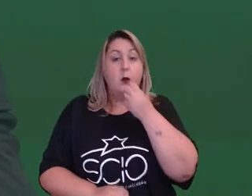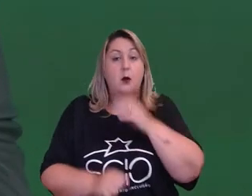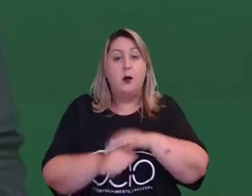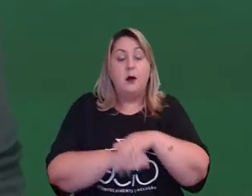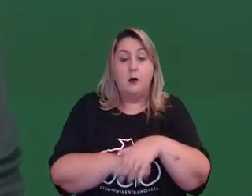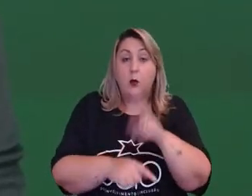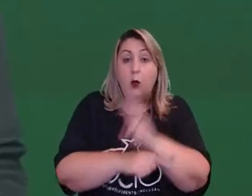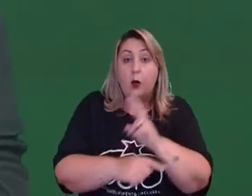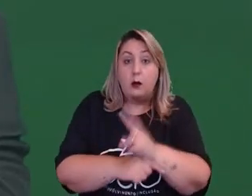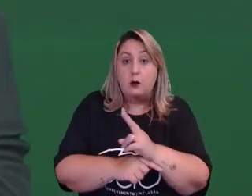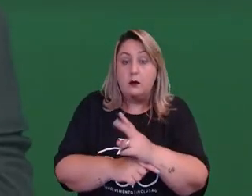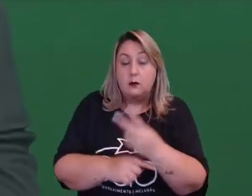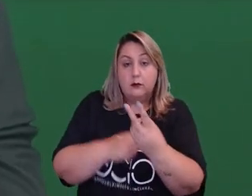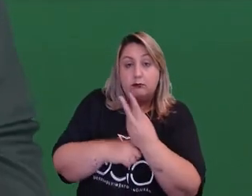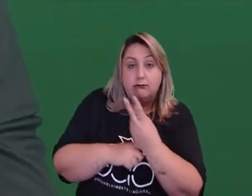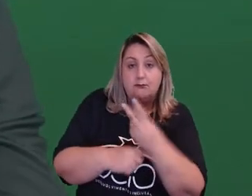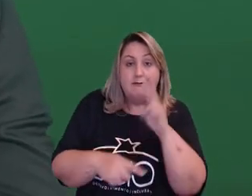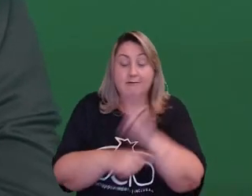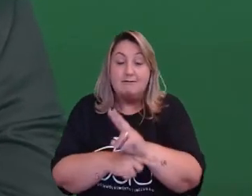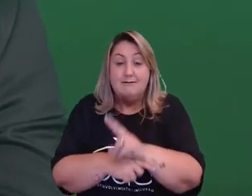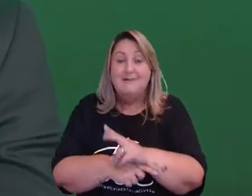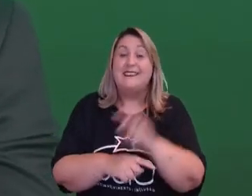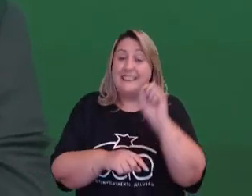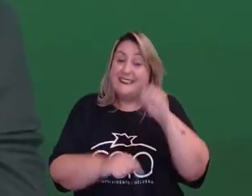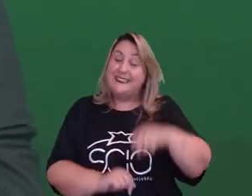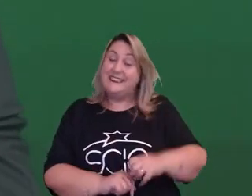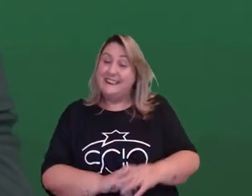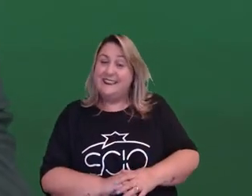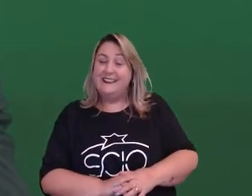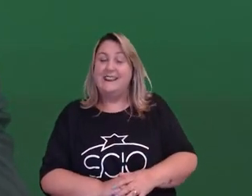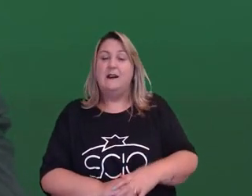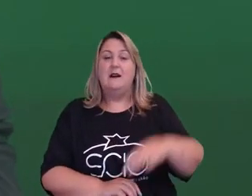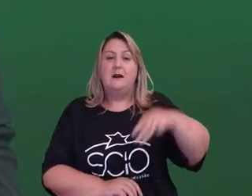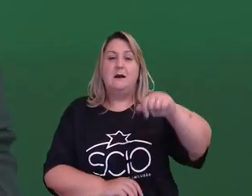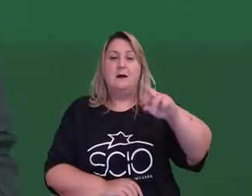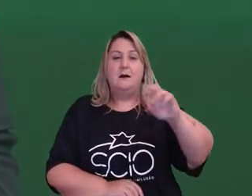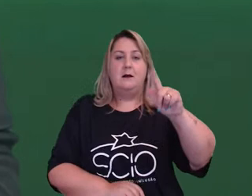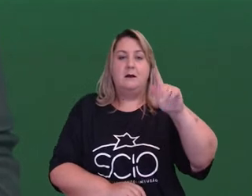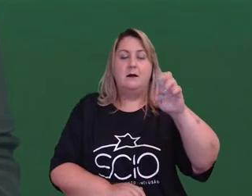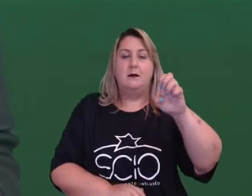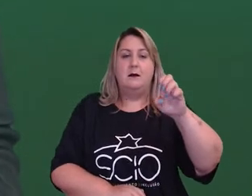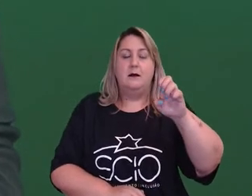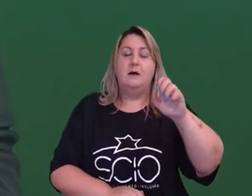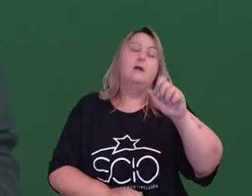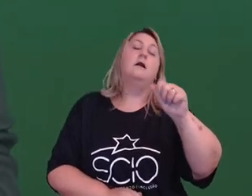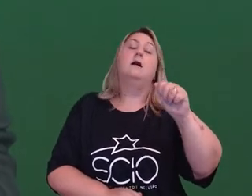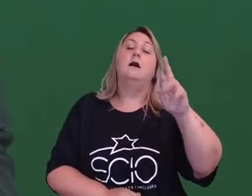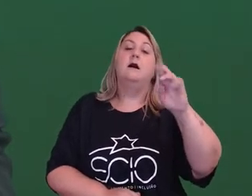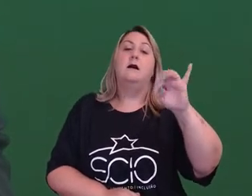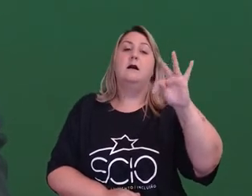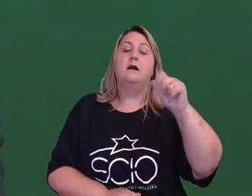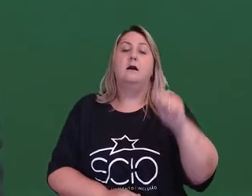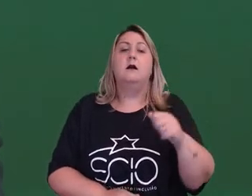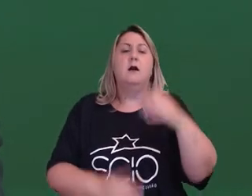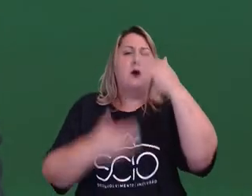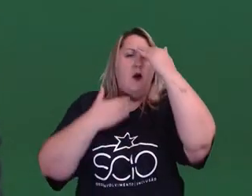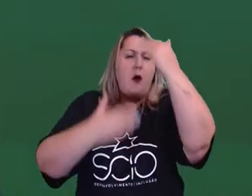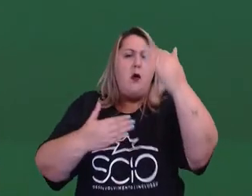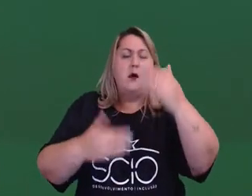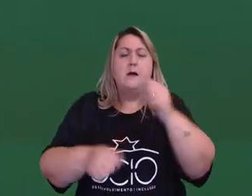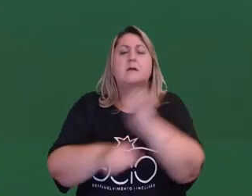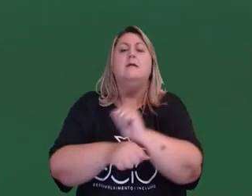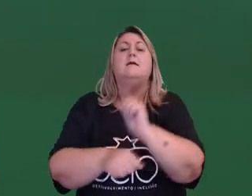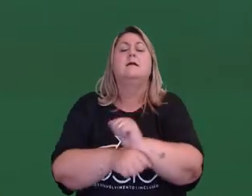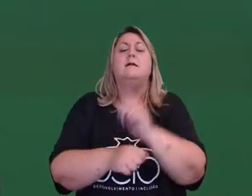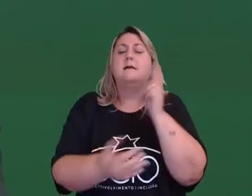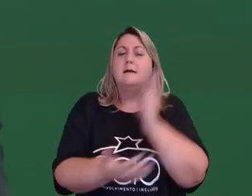nos cuidar. Bora, vamos nos cuidar, sim. A Margarete, trazendo aqui, Cláudio, gratidão por nos